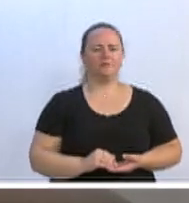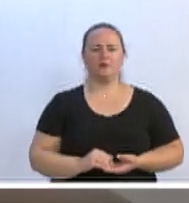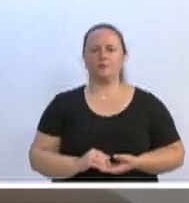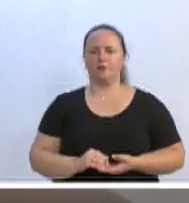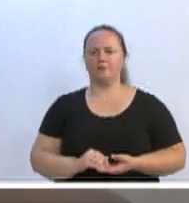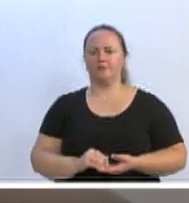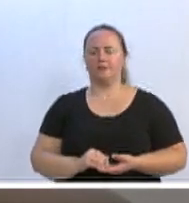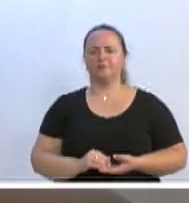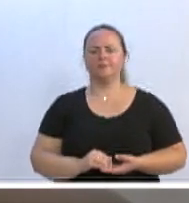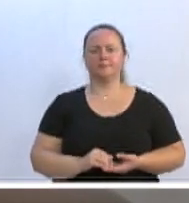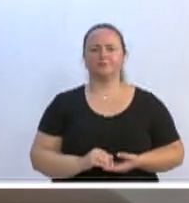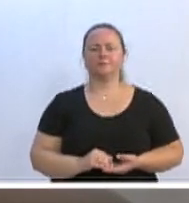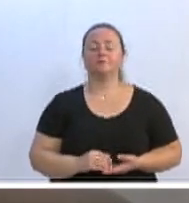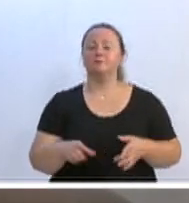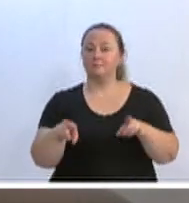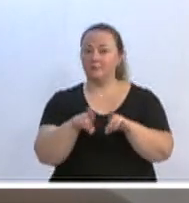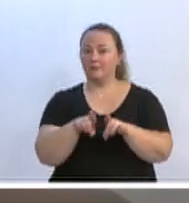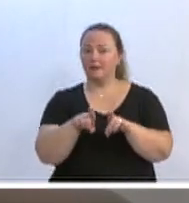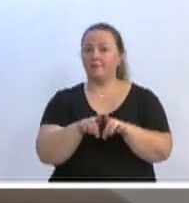Aprendemos nessa obra também